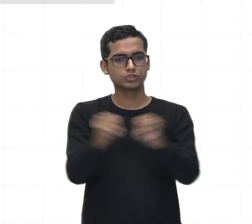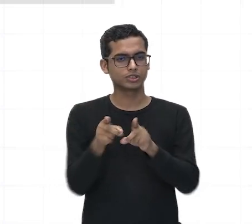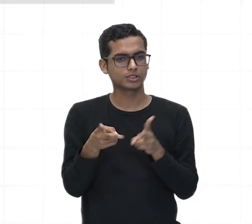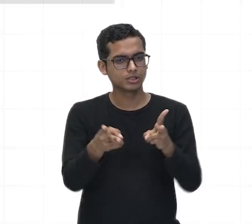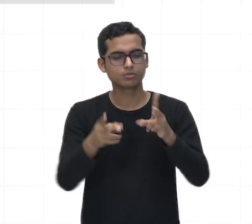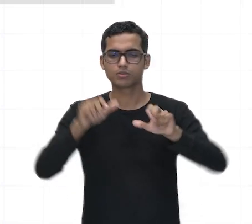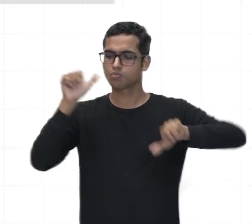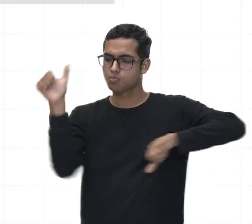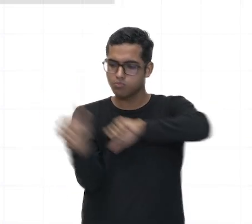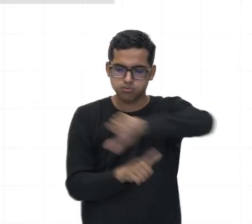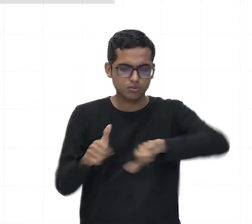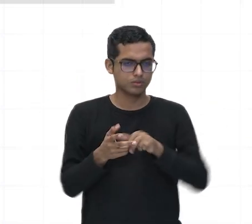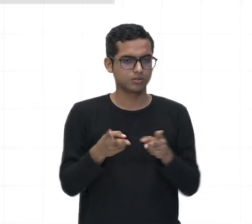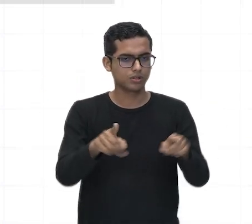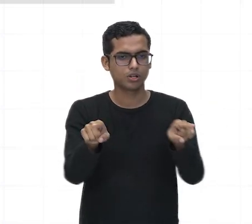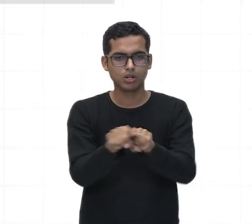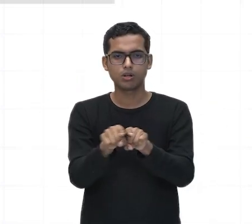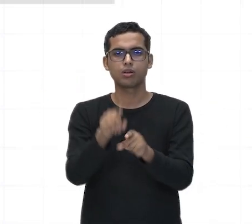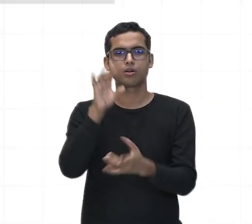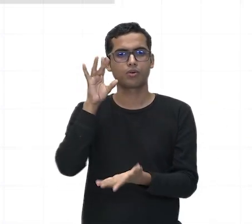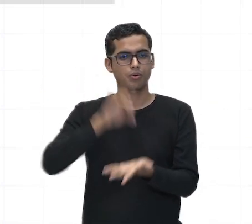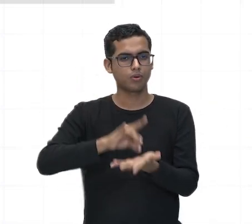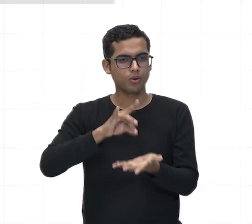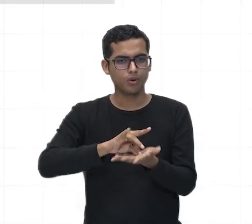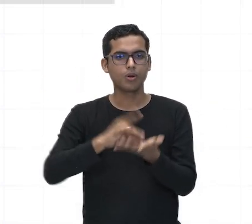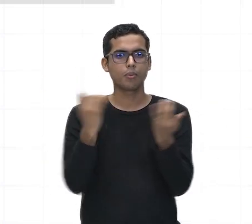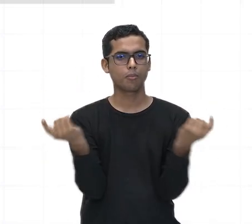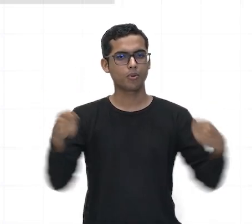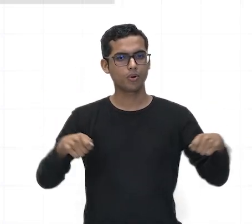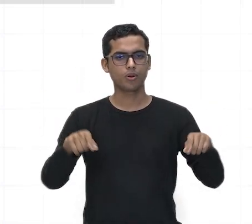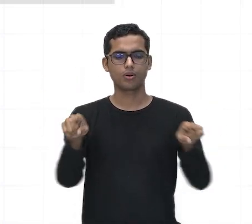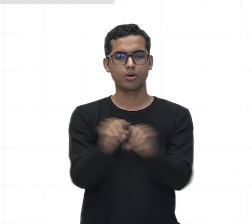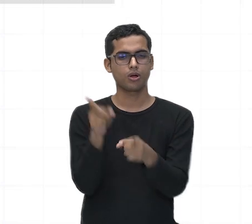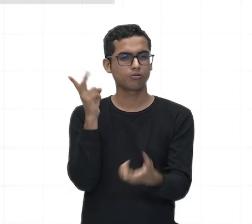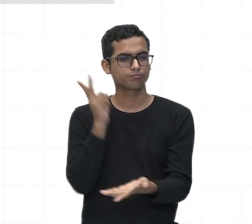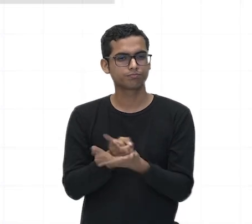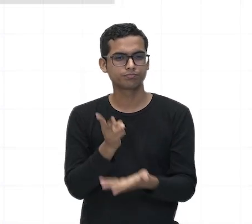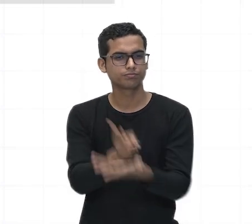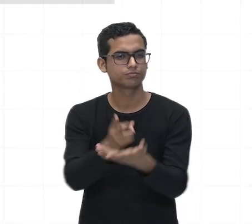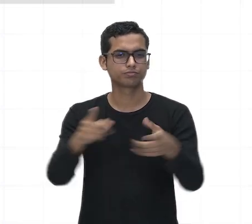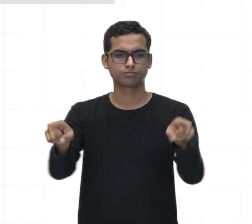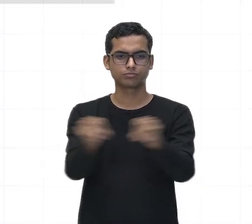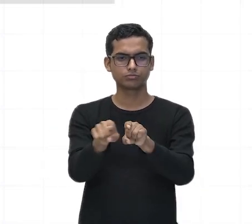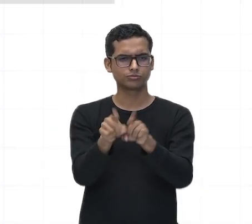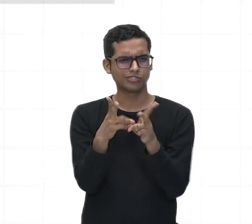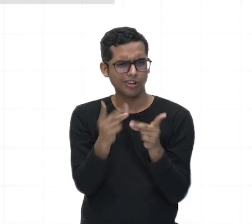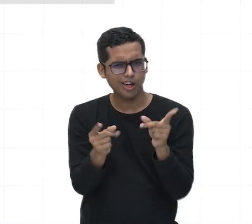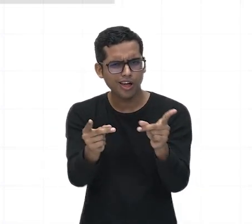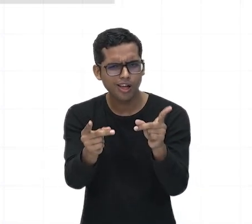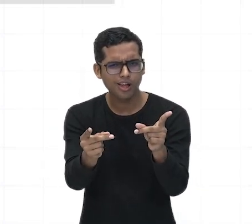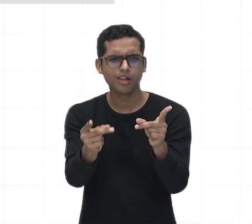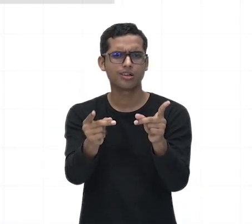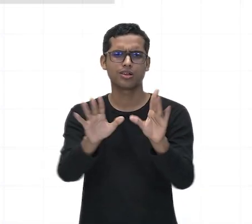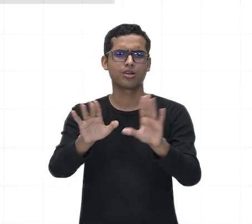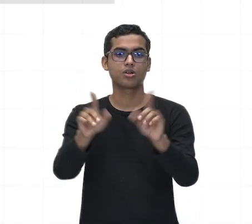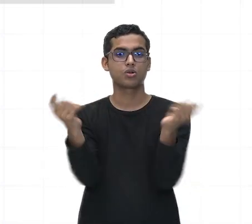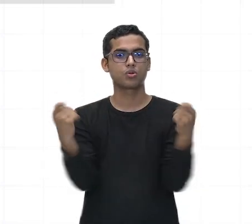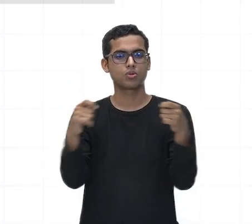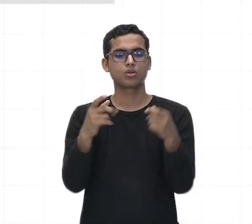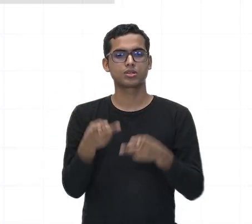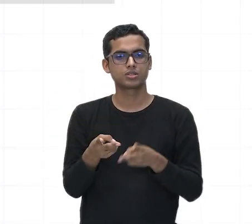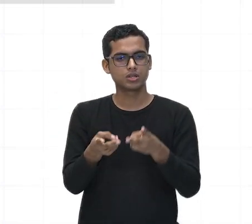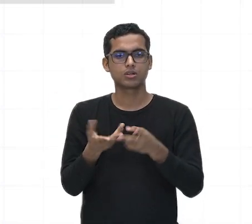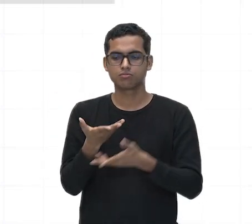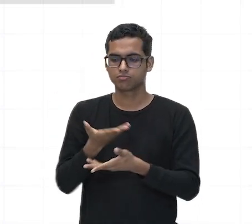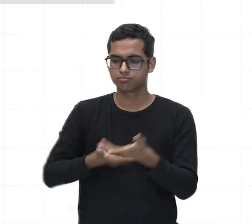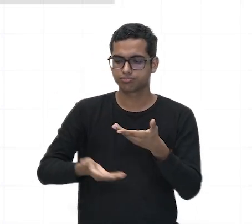transforma, nada desaparece, tudo persiste, nada é eterno, tudo está em